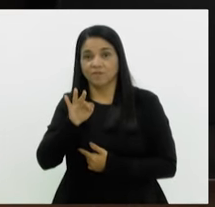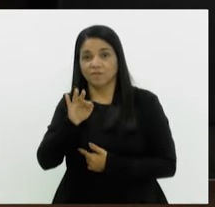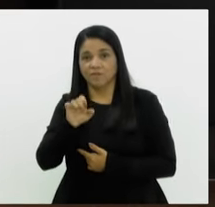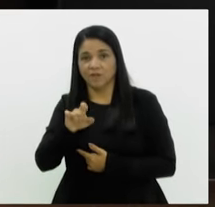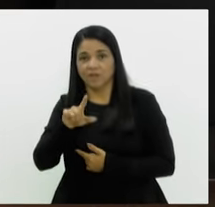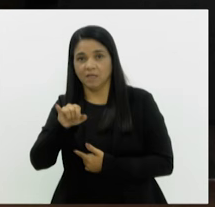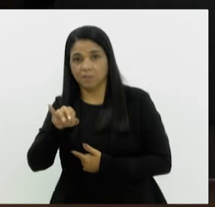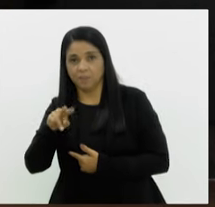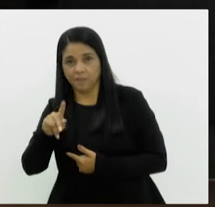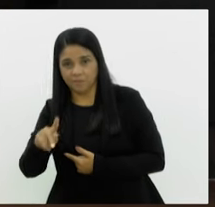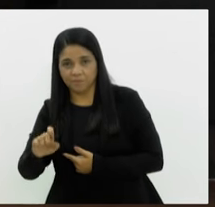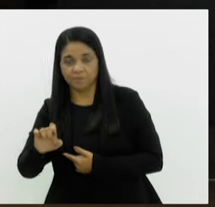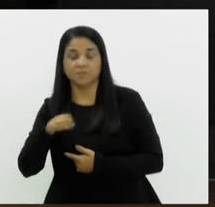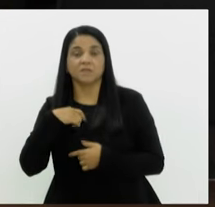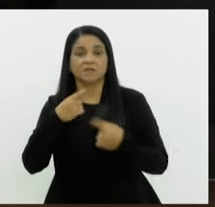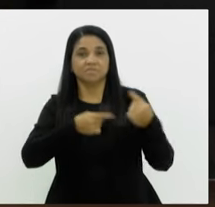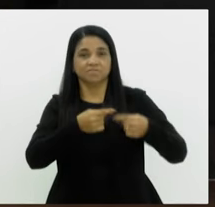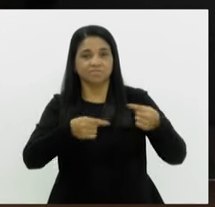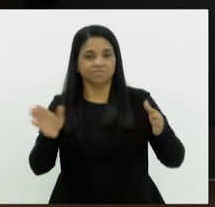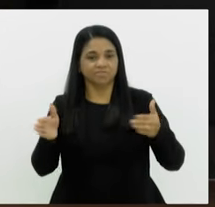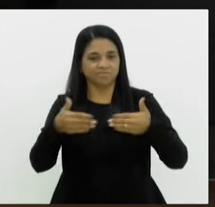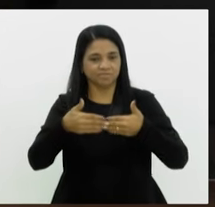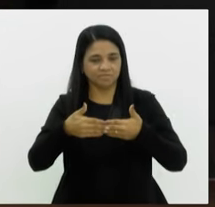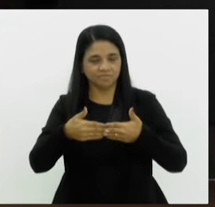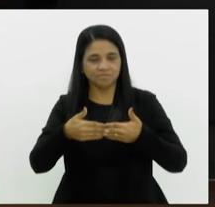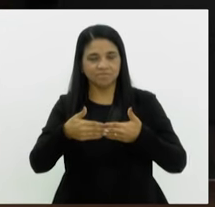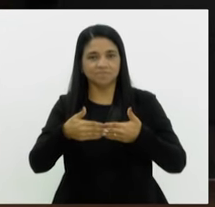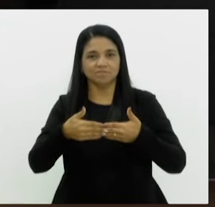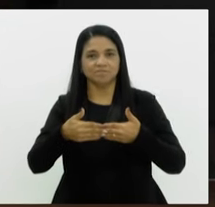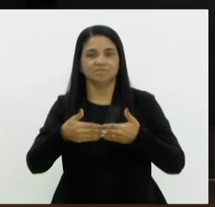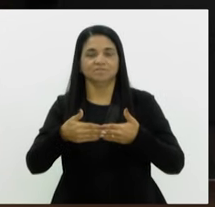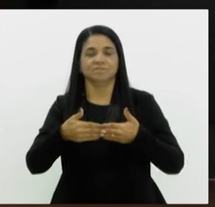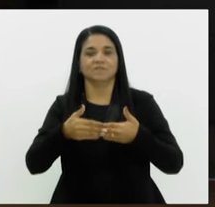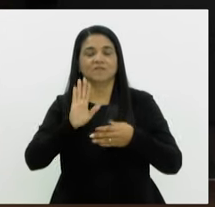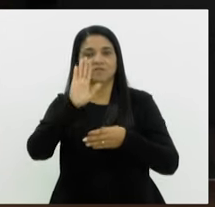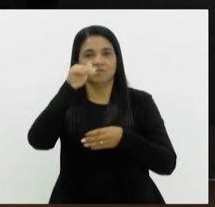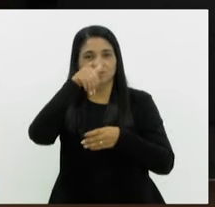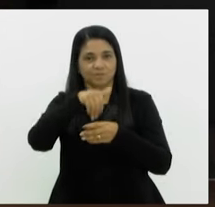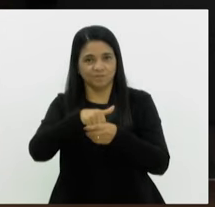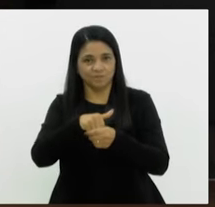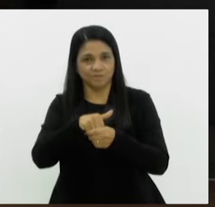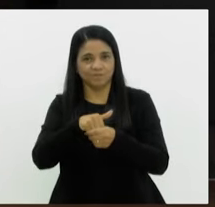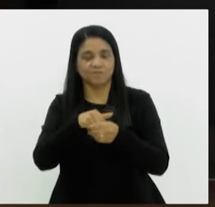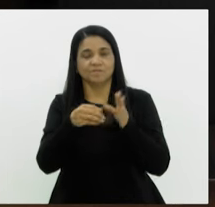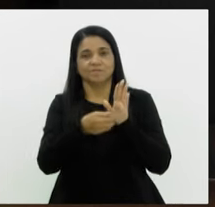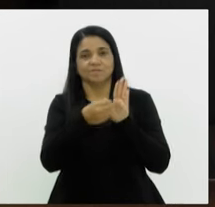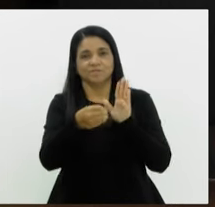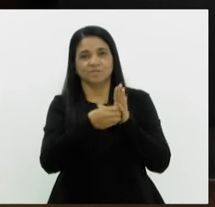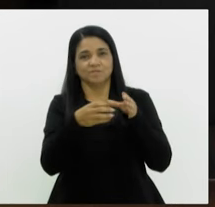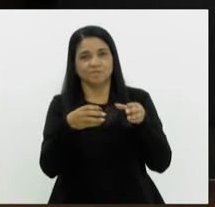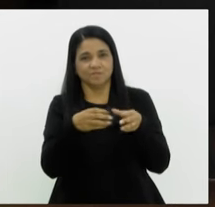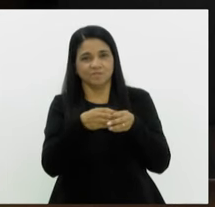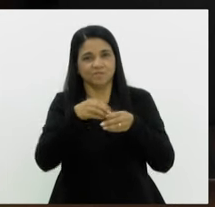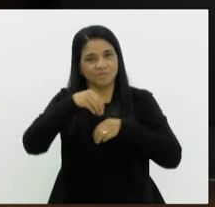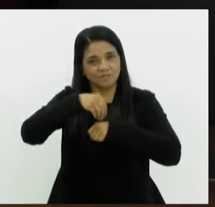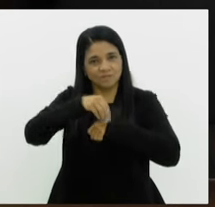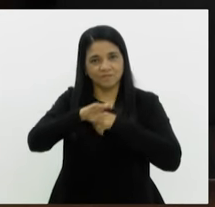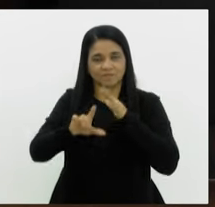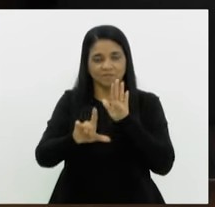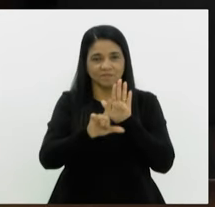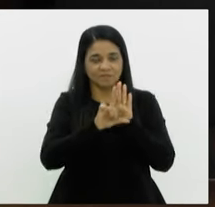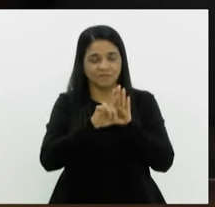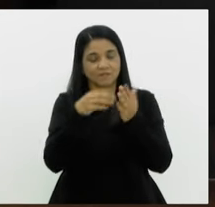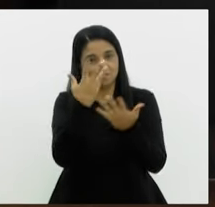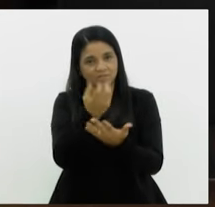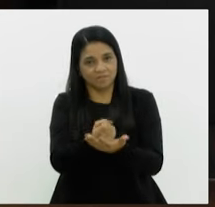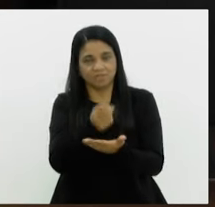Em discussão, não havendo quem queira discutir, encerrada a discussão. Em votação, parecer da Comissão de Indicações Legislativas. Senhores